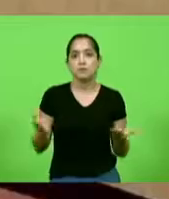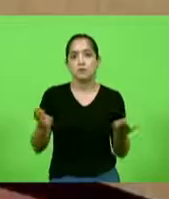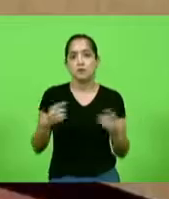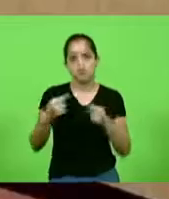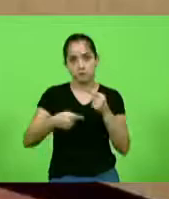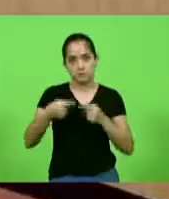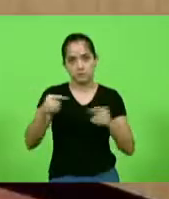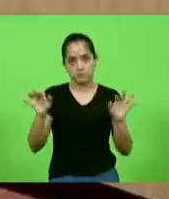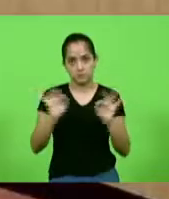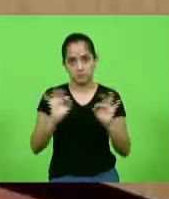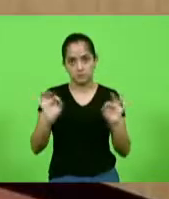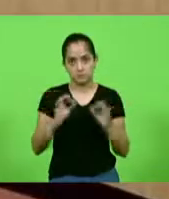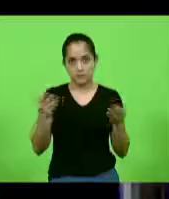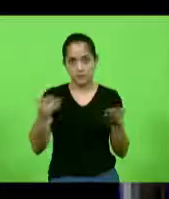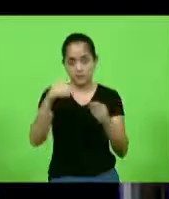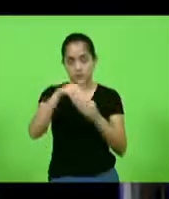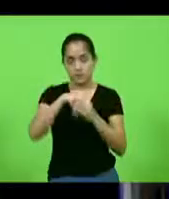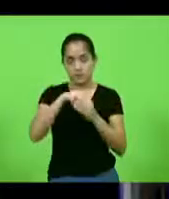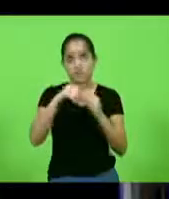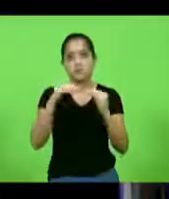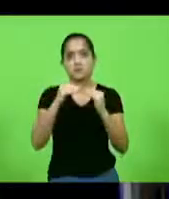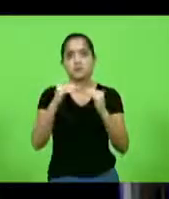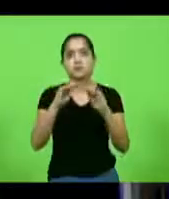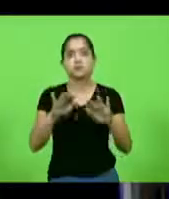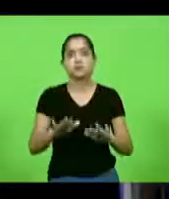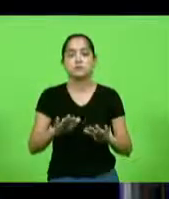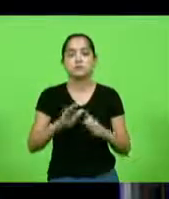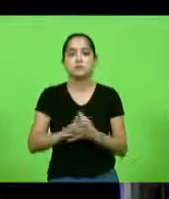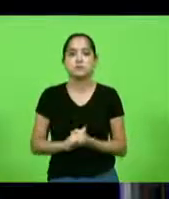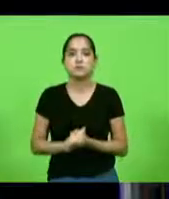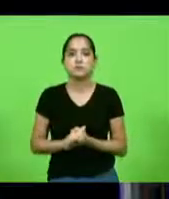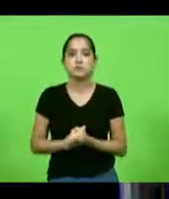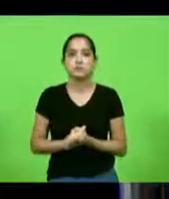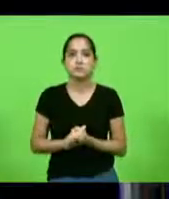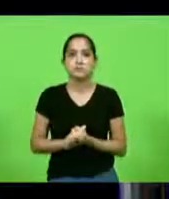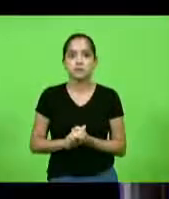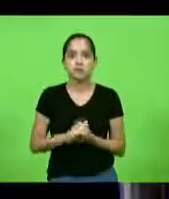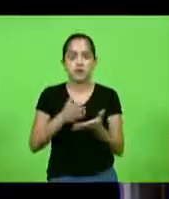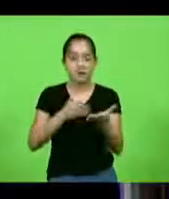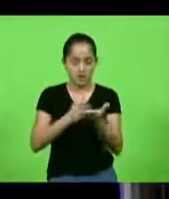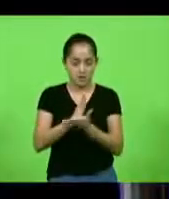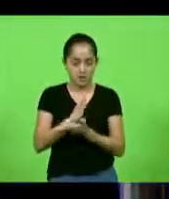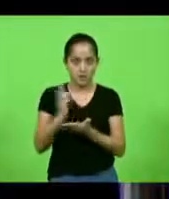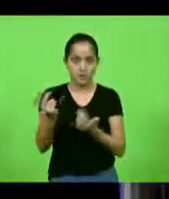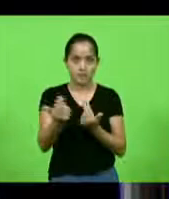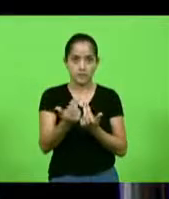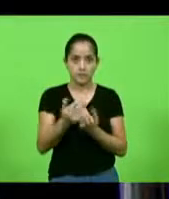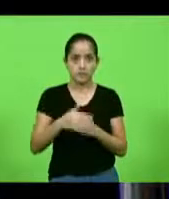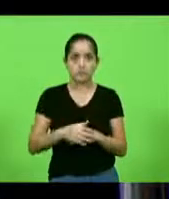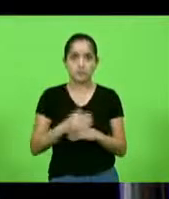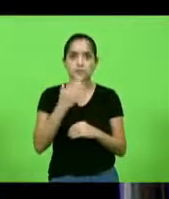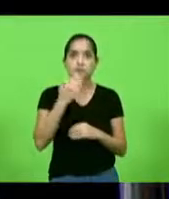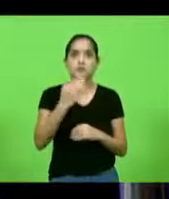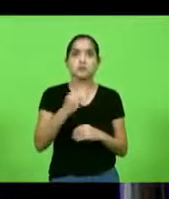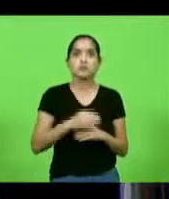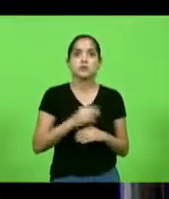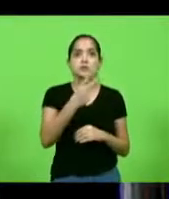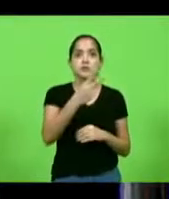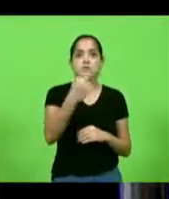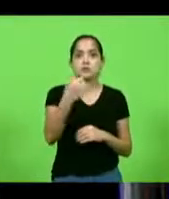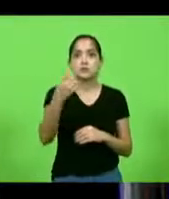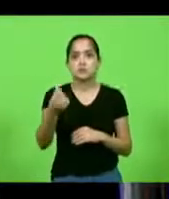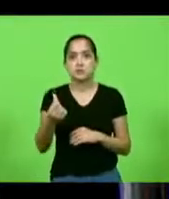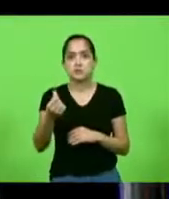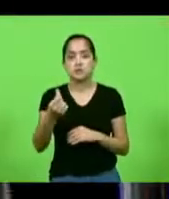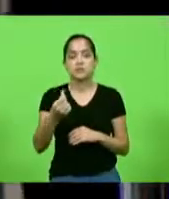mais quem queira discutir, em votação, deputados que aprovam permaneçam como se encontram. Aprovado por unanimidade. Pedindo informação 216, autor